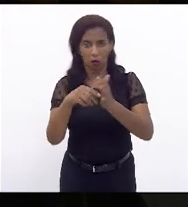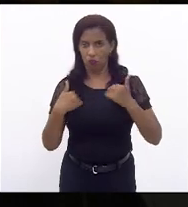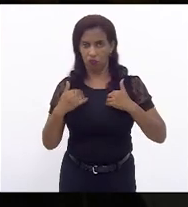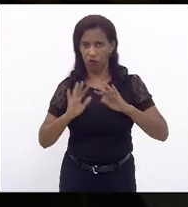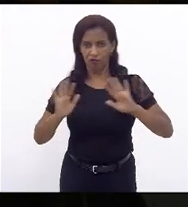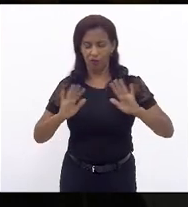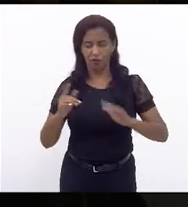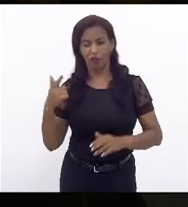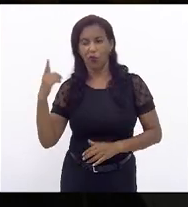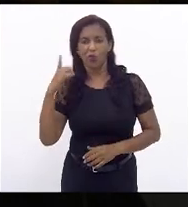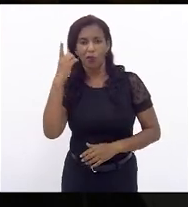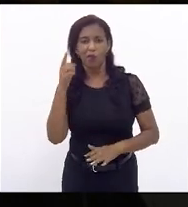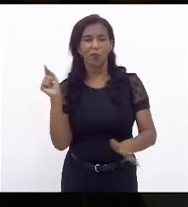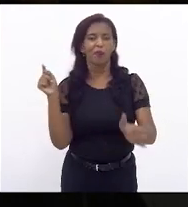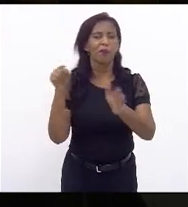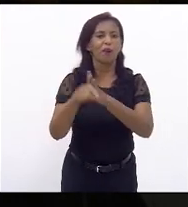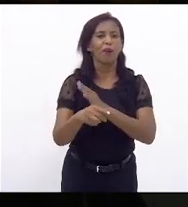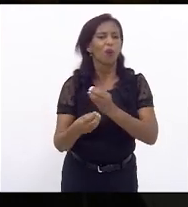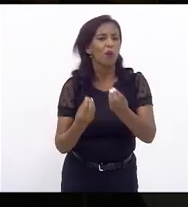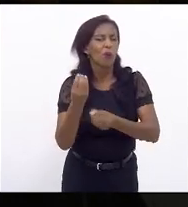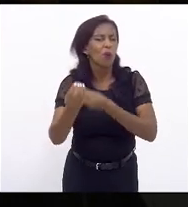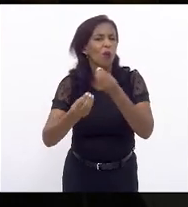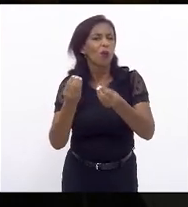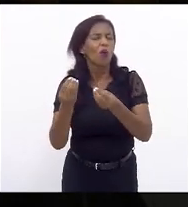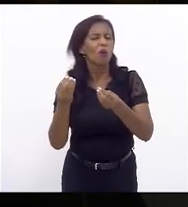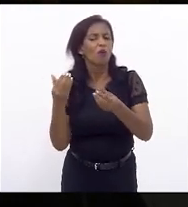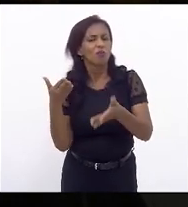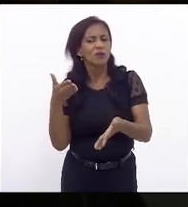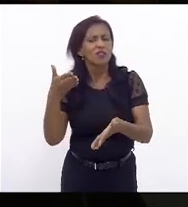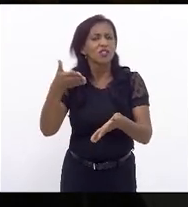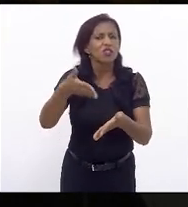eu, como é que ele tinha chegado